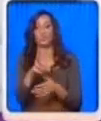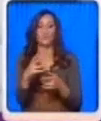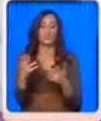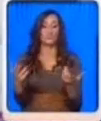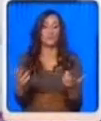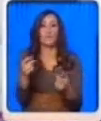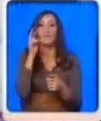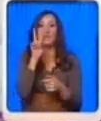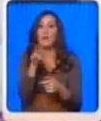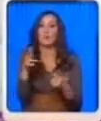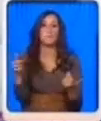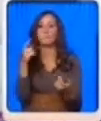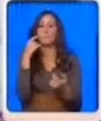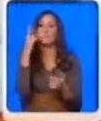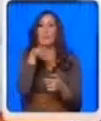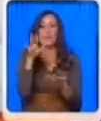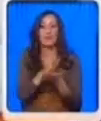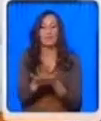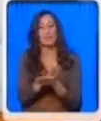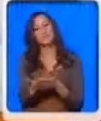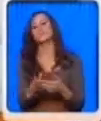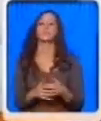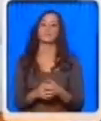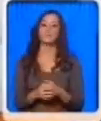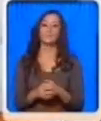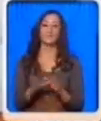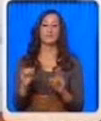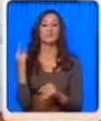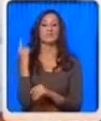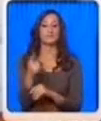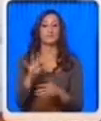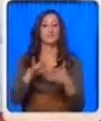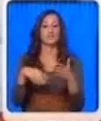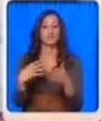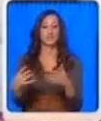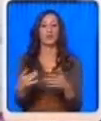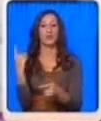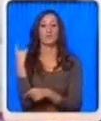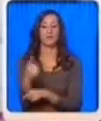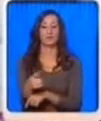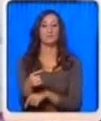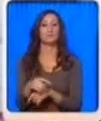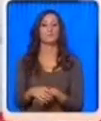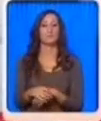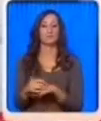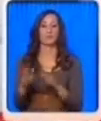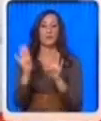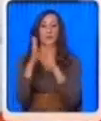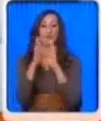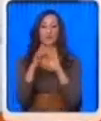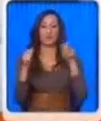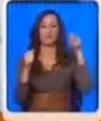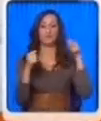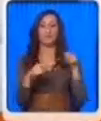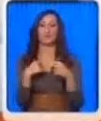sei o quê. Todos os atores e bailarinos e mudos que têm a obrigação de passar pela tabela. Pois, é obrigação. Pois, também, eu também tinha obrigação quando era ator e